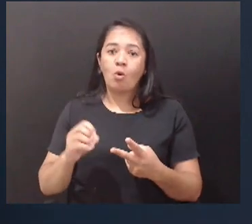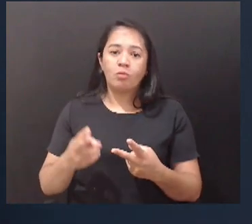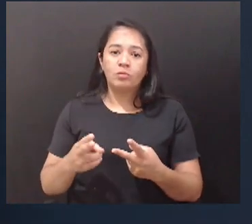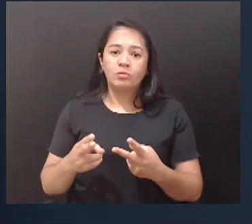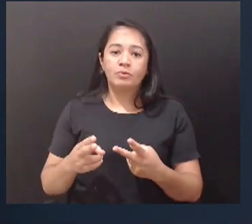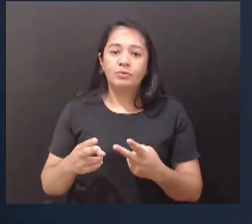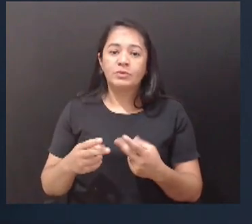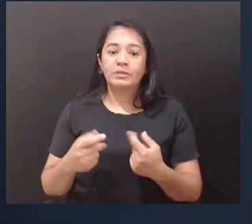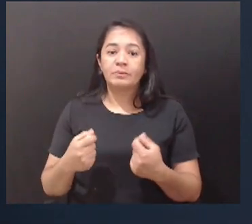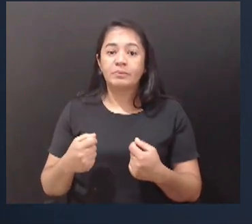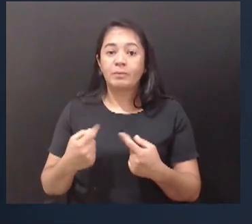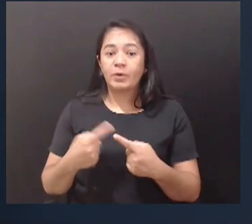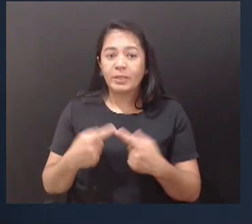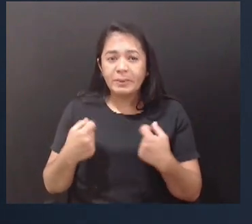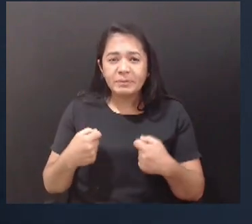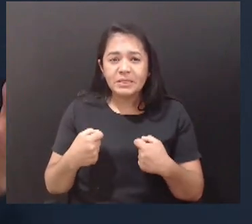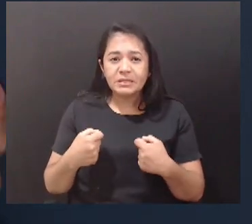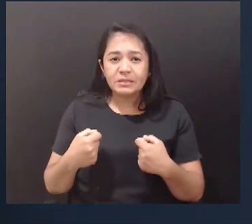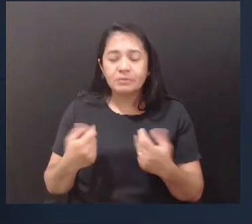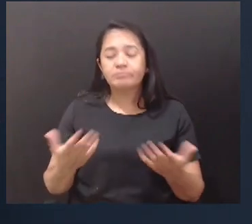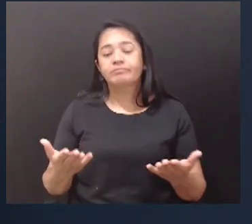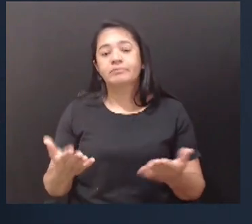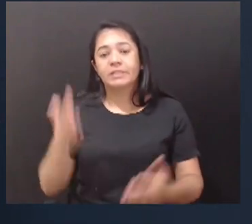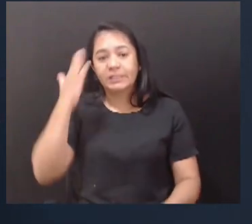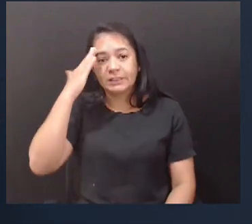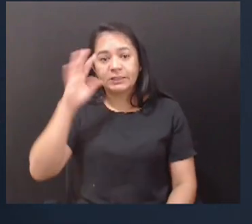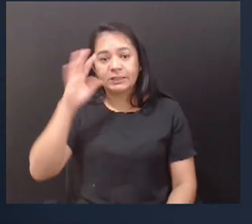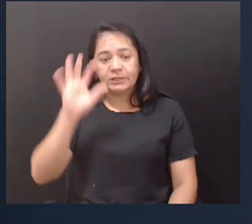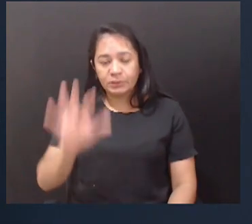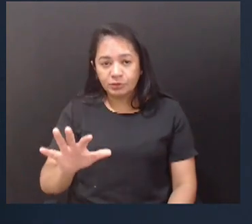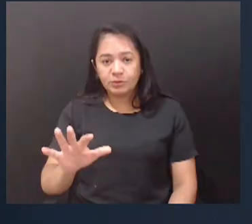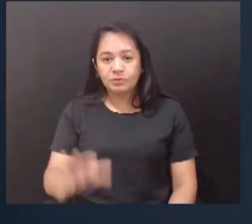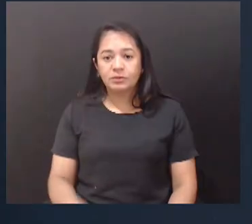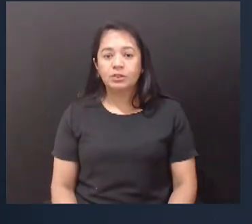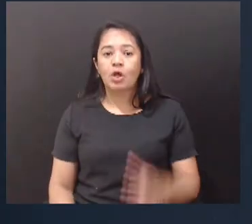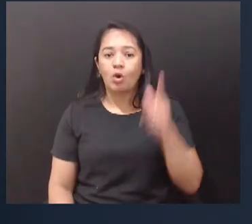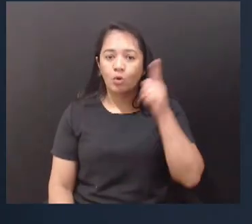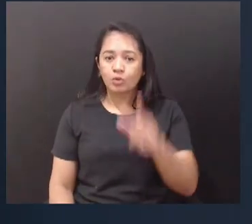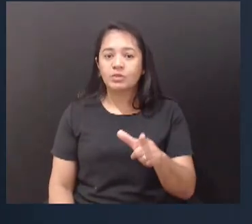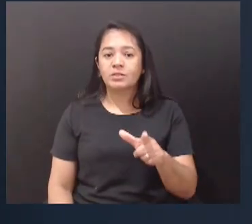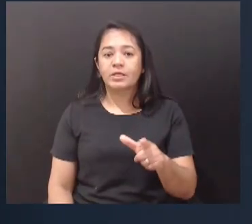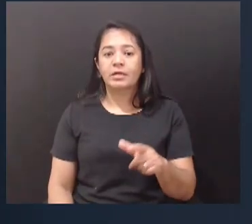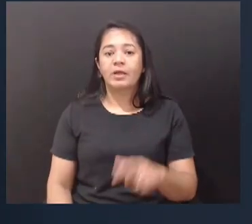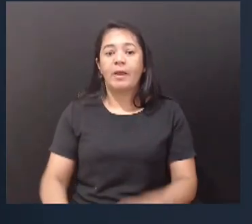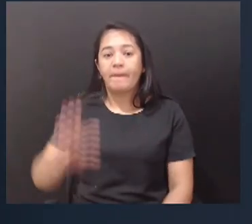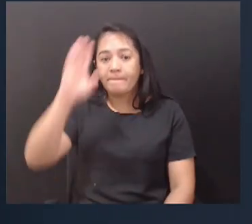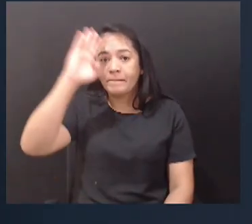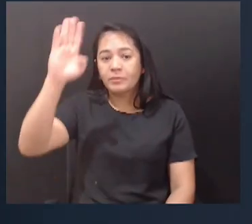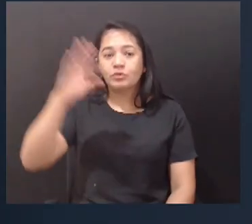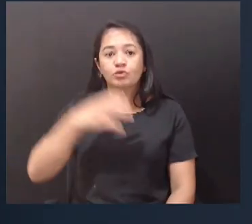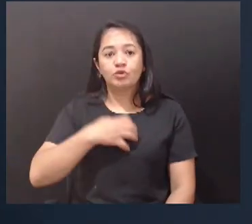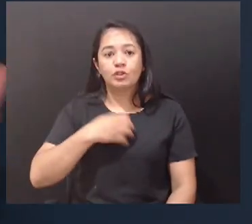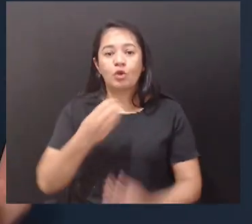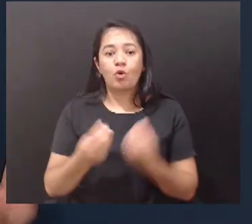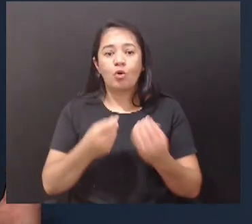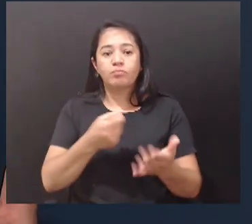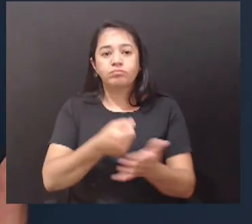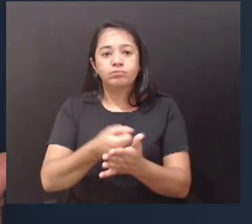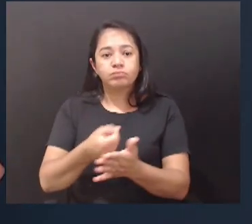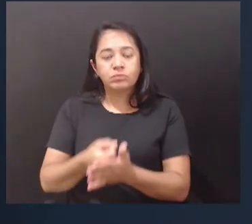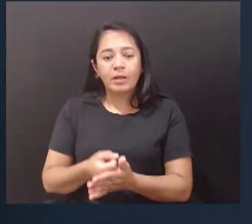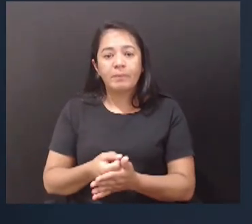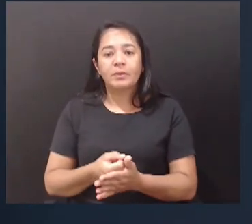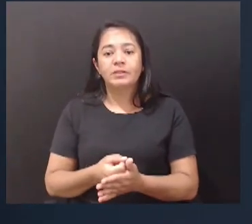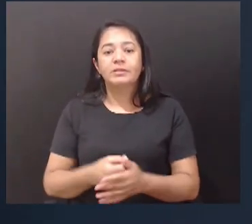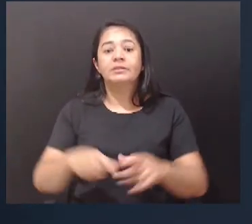fazendo porque realmente precisa. Entendendo essa necessidade, você consegue até colocar prioridade na forma como que você vai distribuir sua renda e também